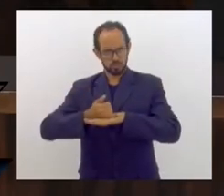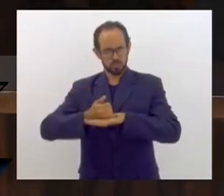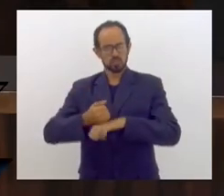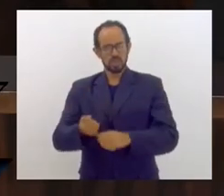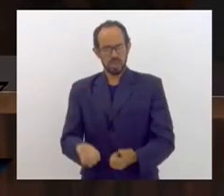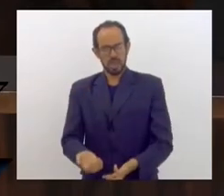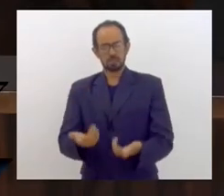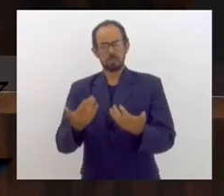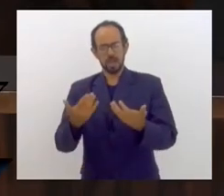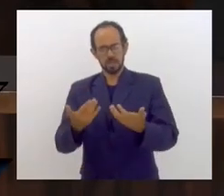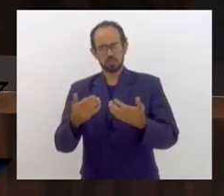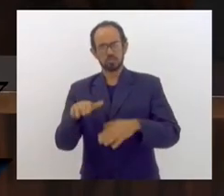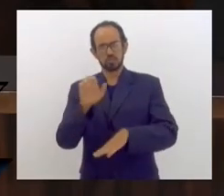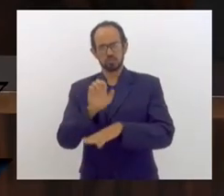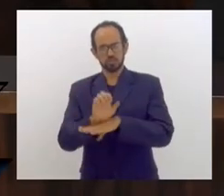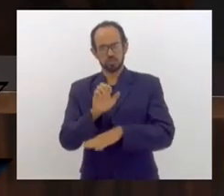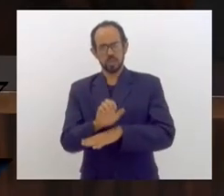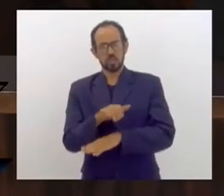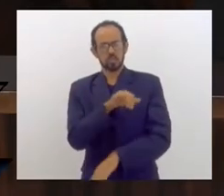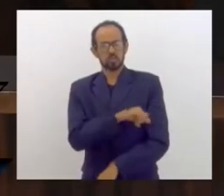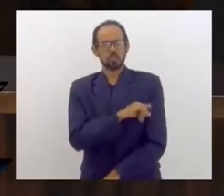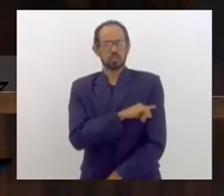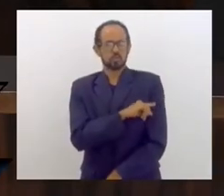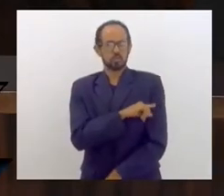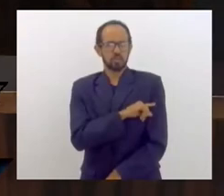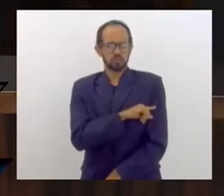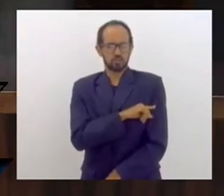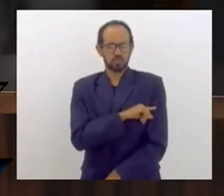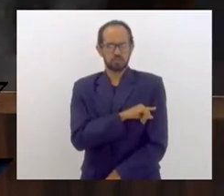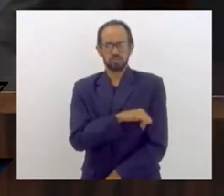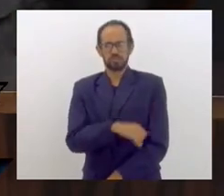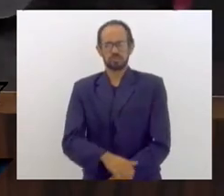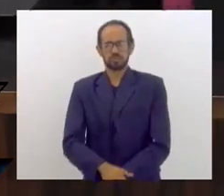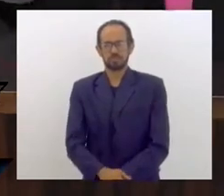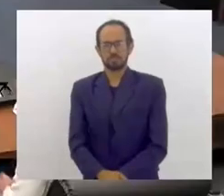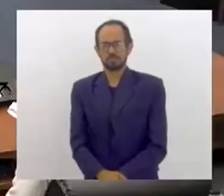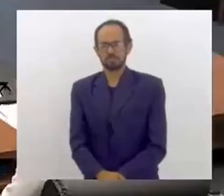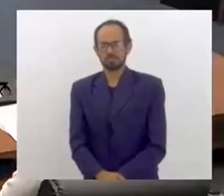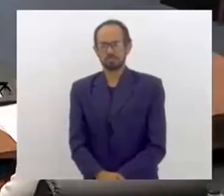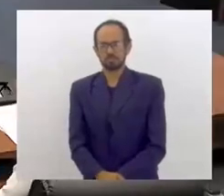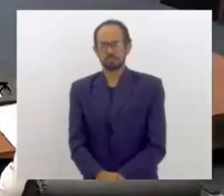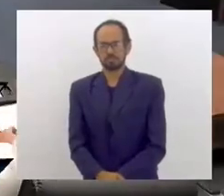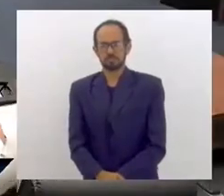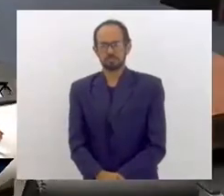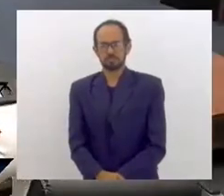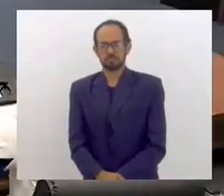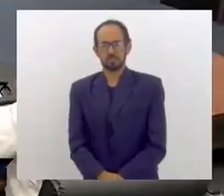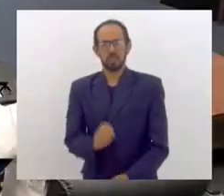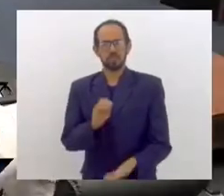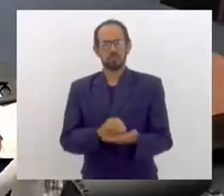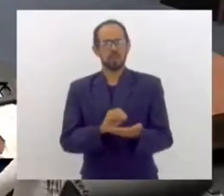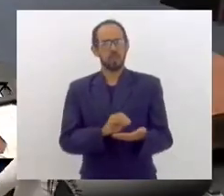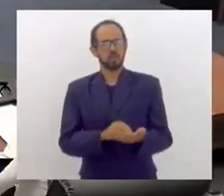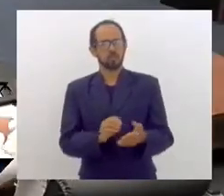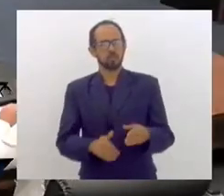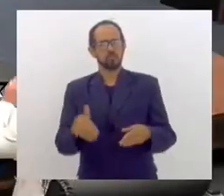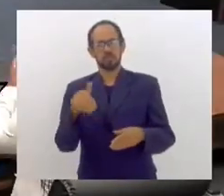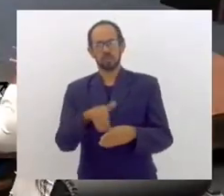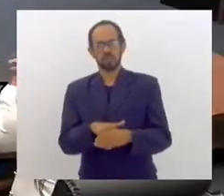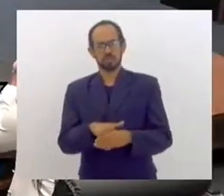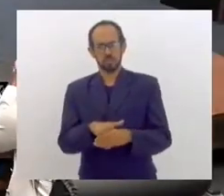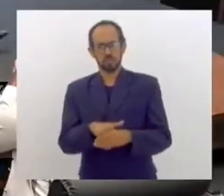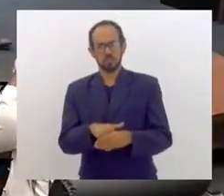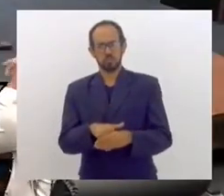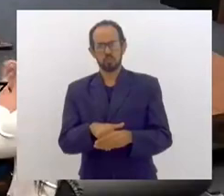queimados no âmbito do Estado do Rio de Janeiro. vendendo de pareceres